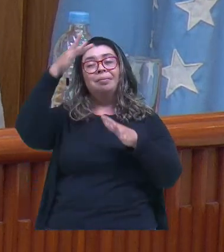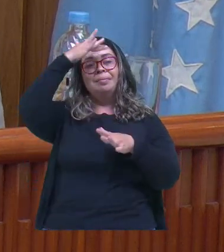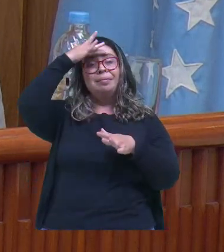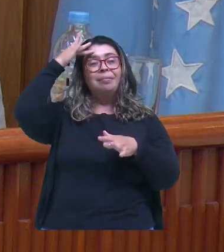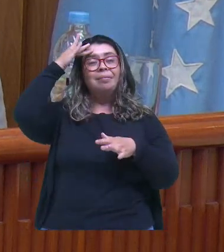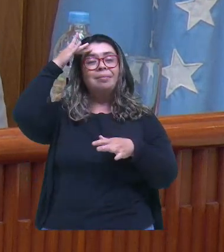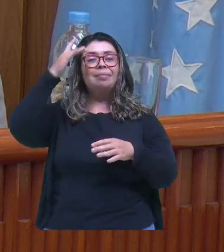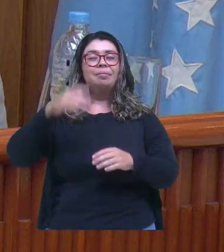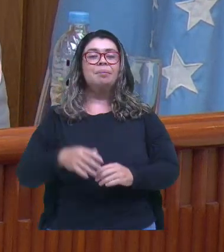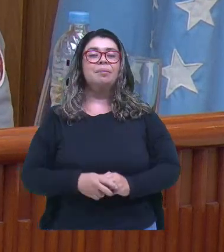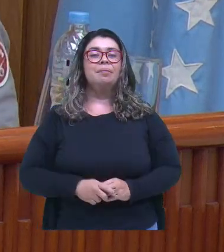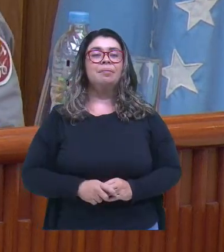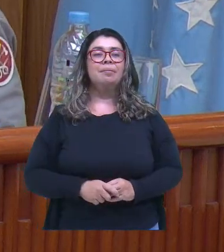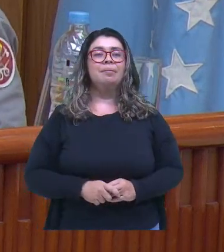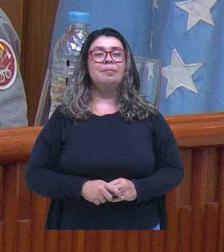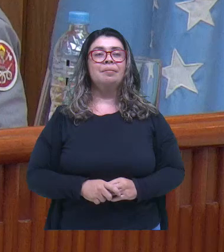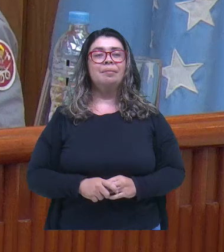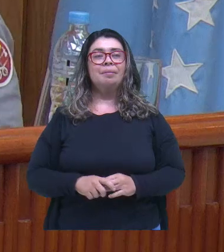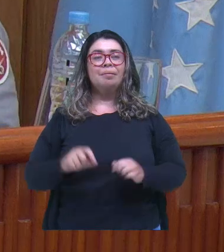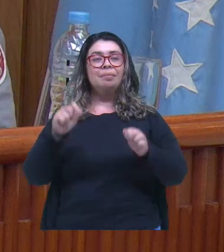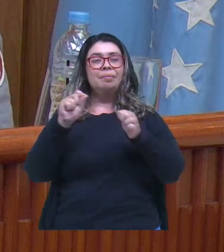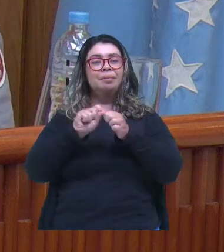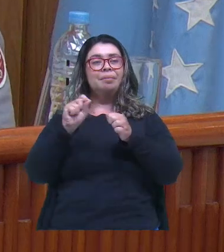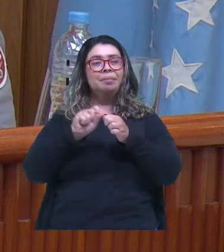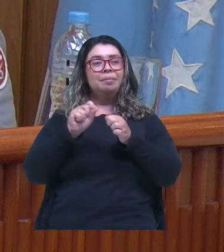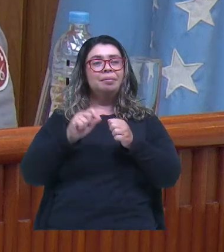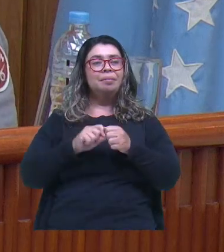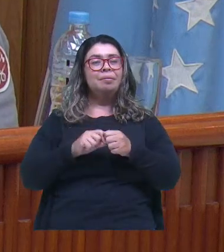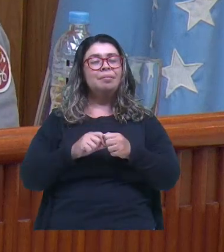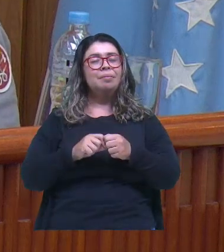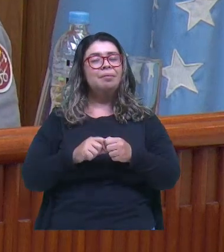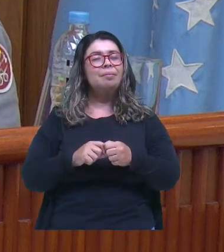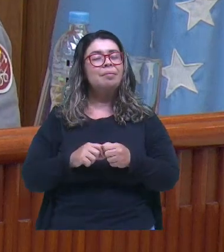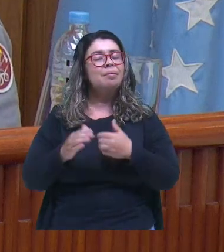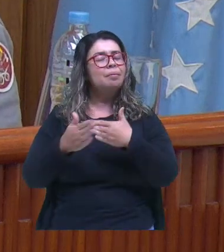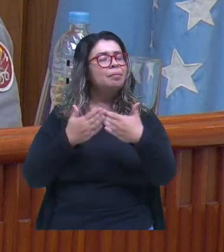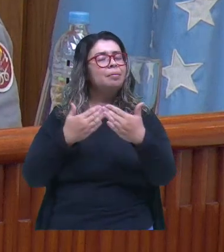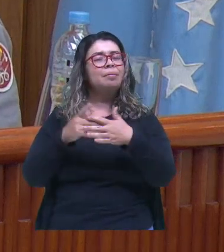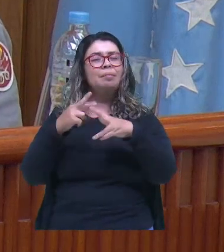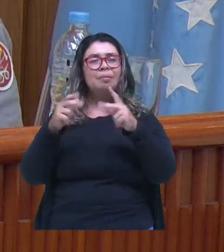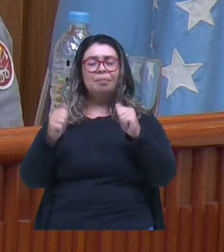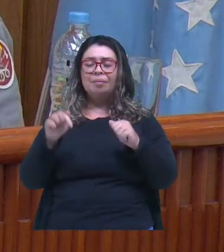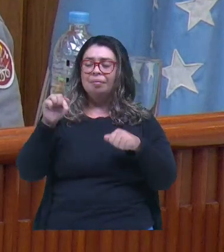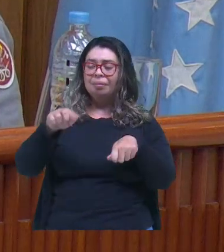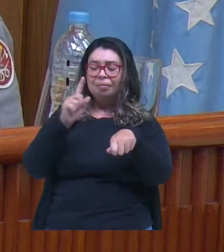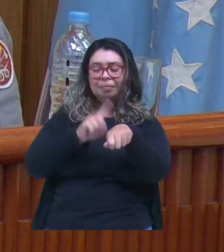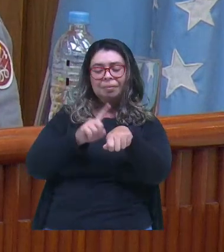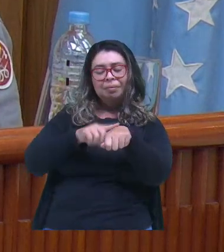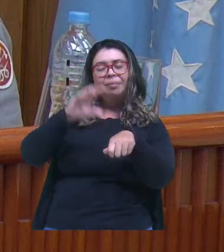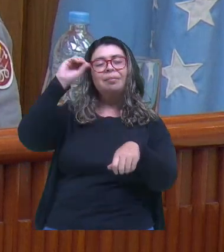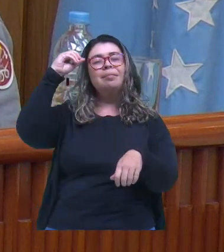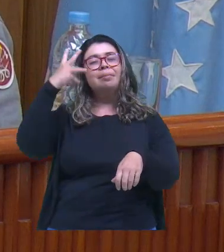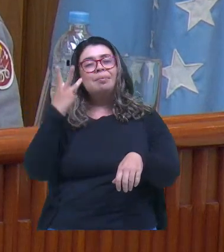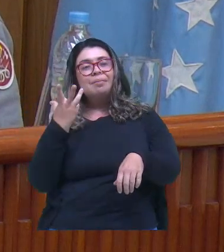as pessoas que desempenharam qualquer tipo de função para que esse momento acontecesse.